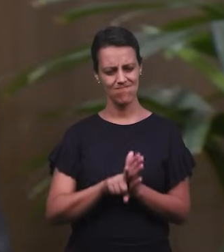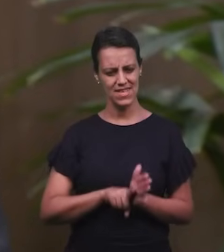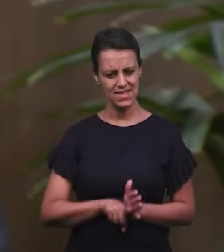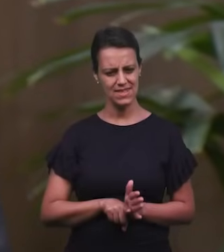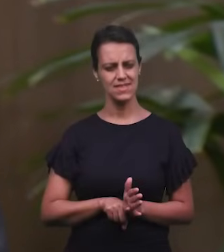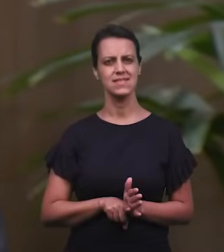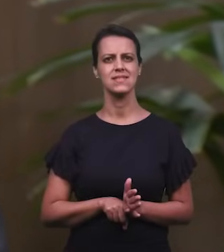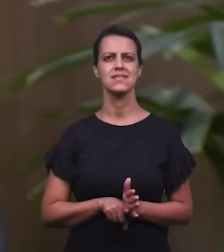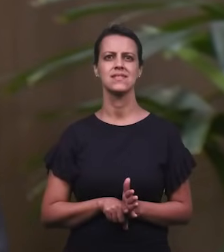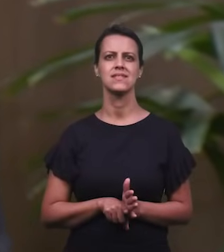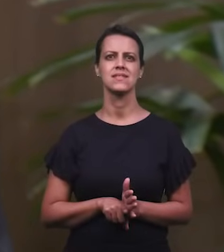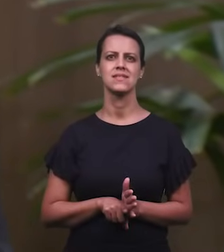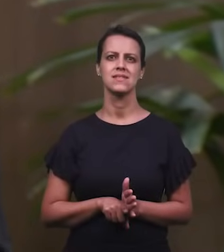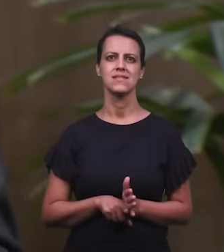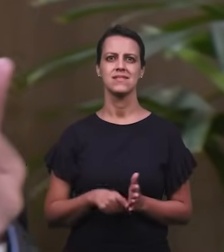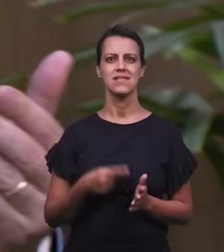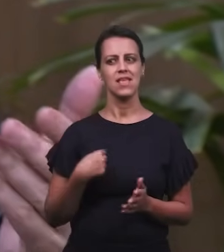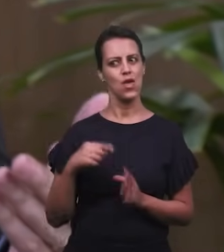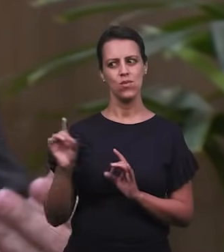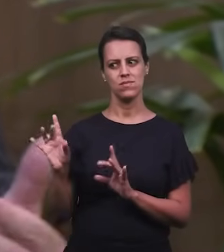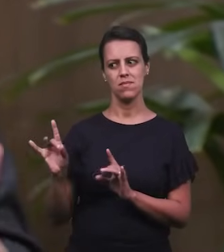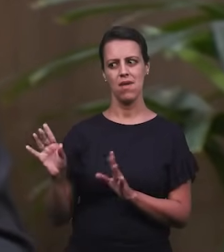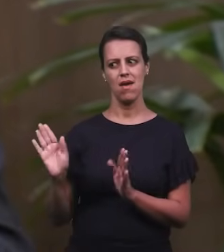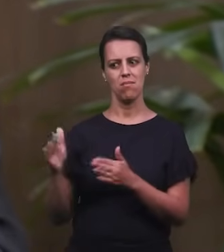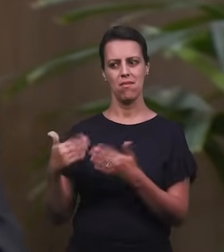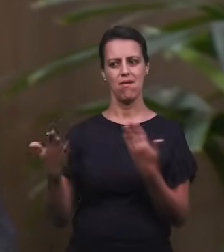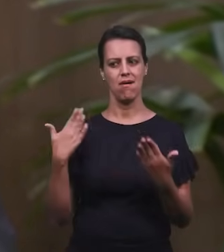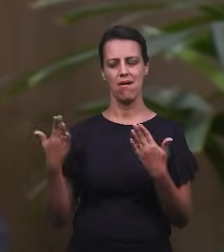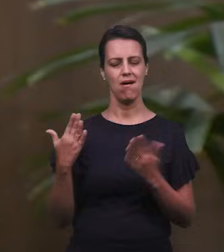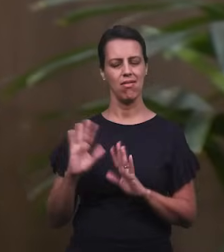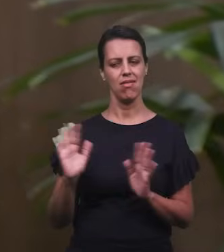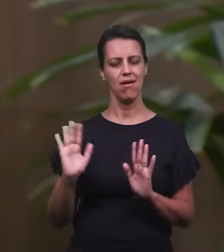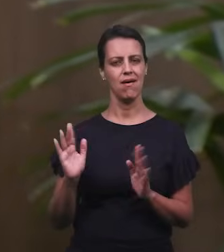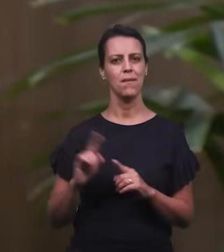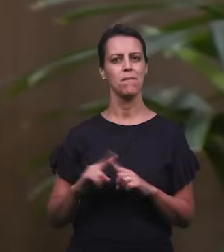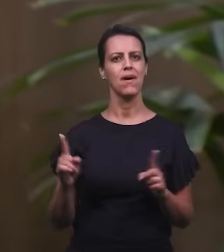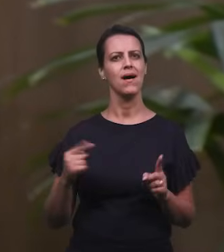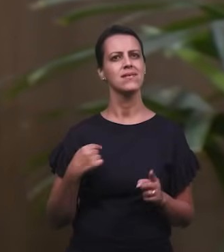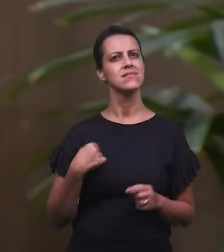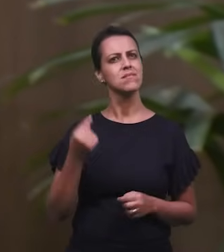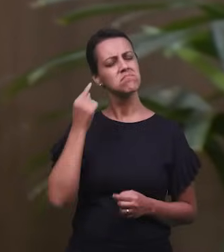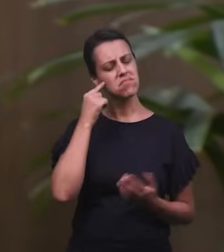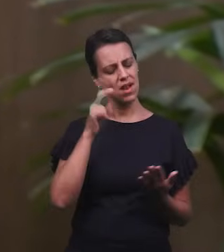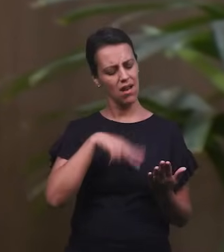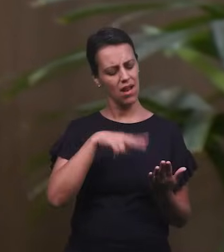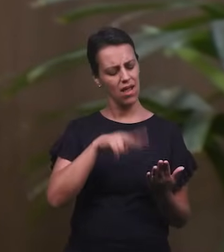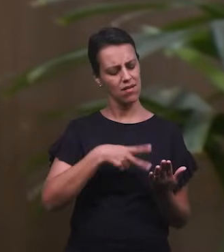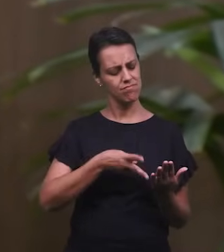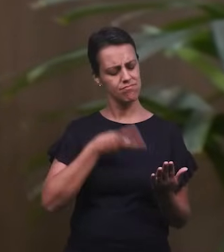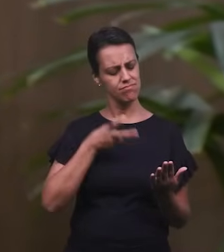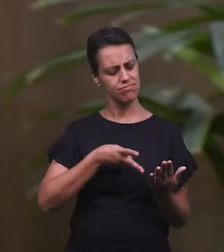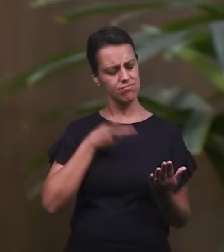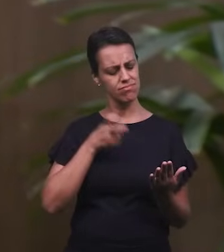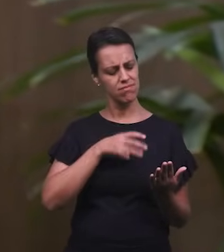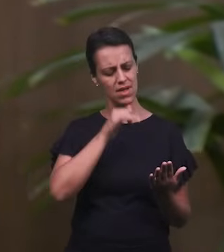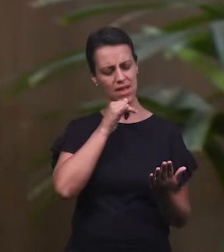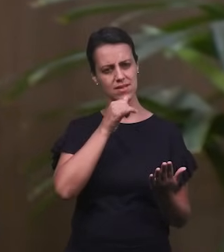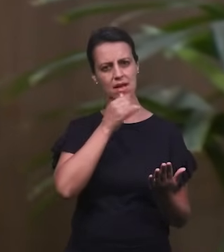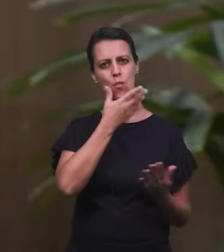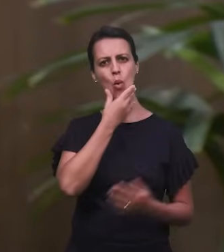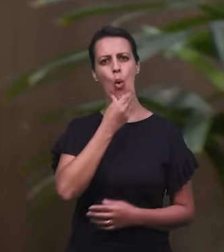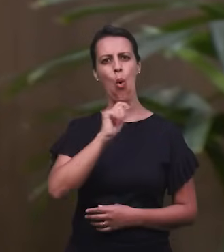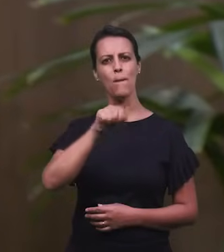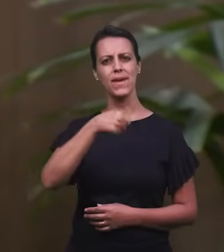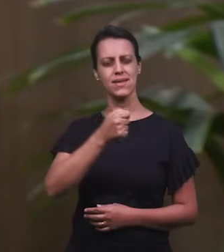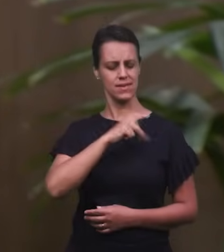assim. Eu não sou especialista, né, mas creio que até ao lermos a palavra nós vamos identificar, por exemplo, na vida de